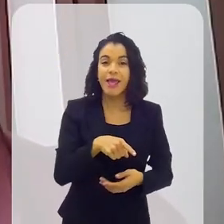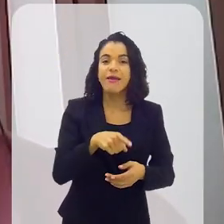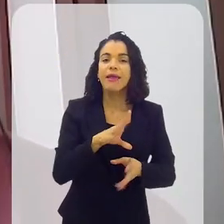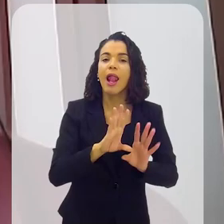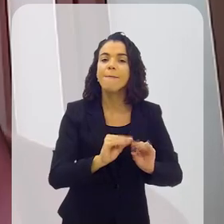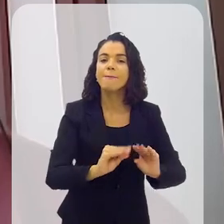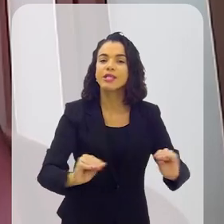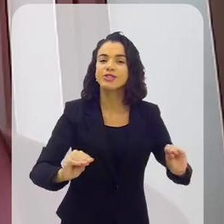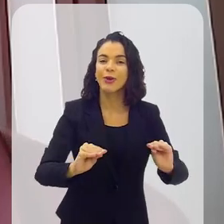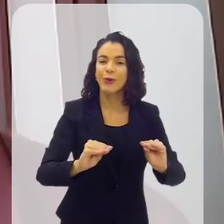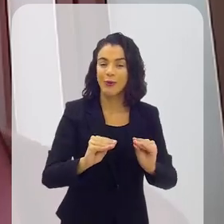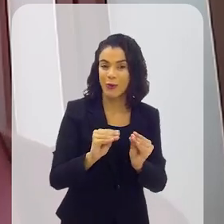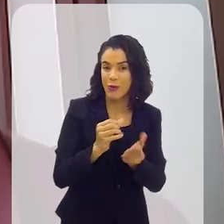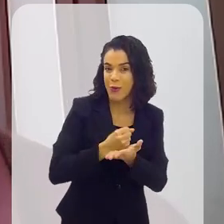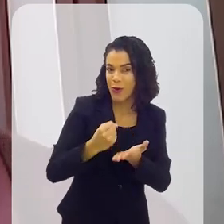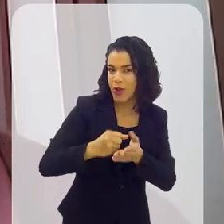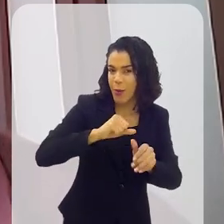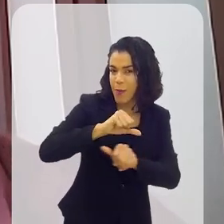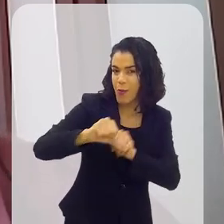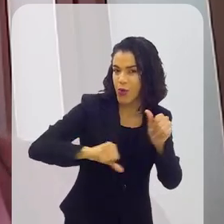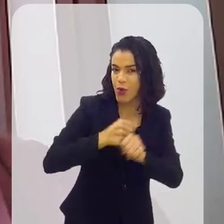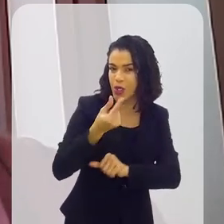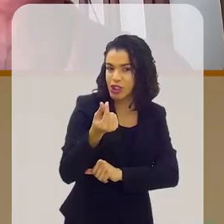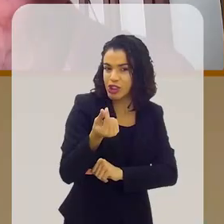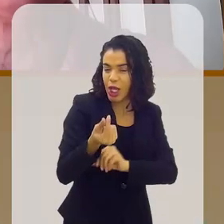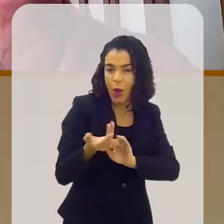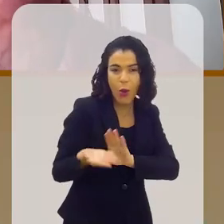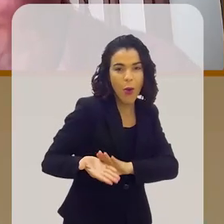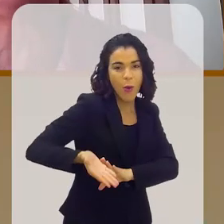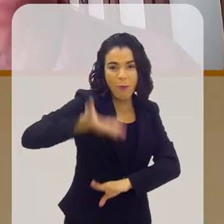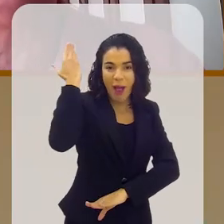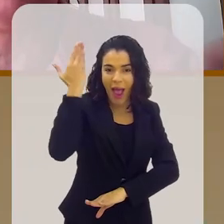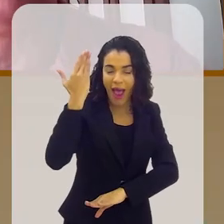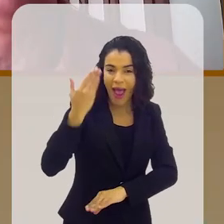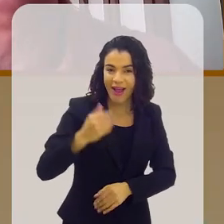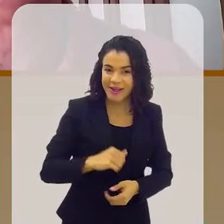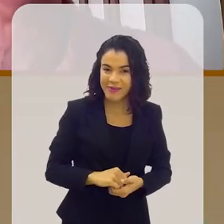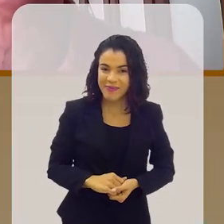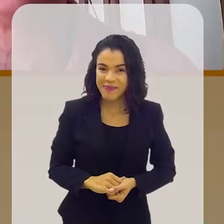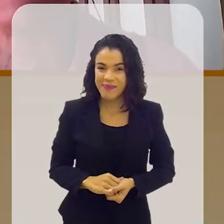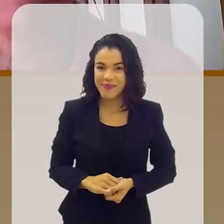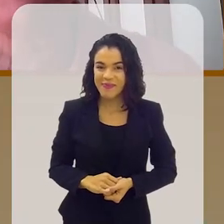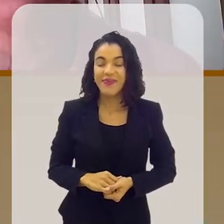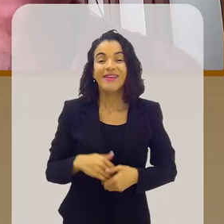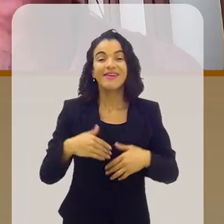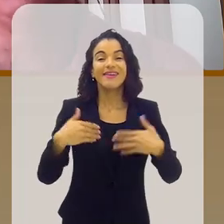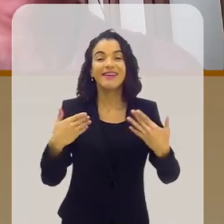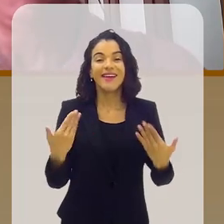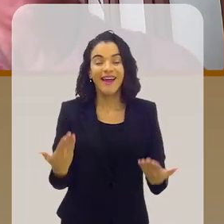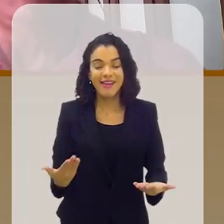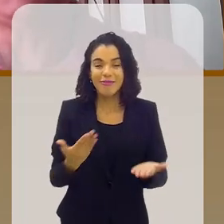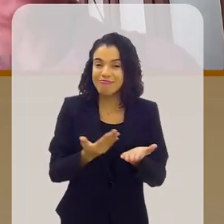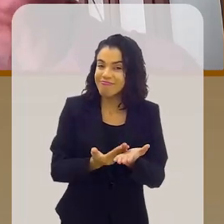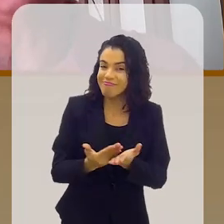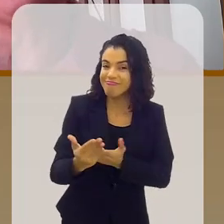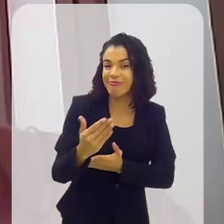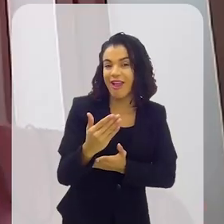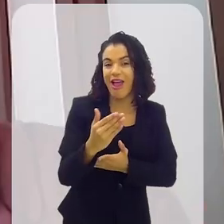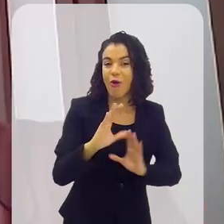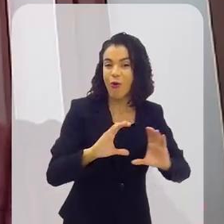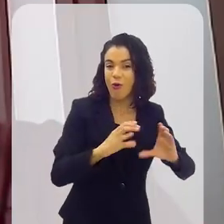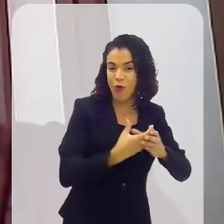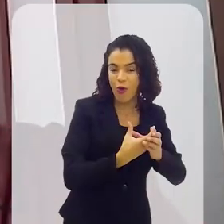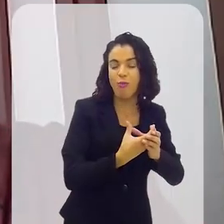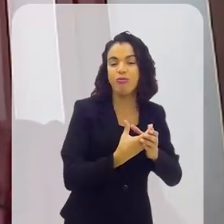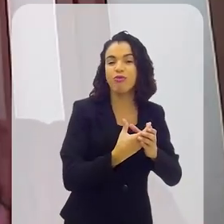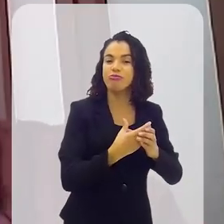ela mexeu no primeiro contrato do fundo, alterou os royalties para cima do fundo de quintal. E aí, a